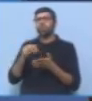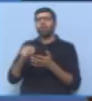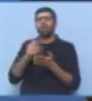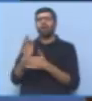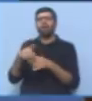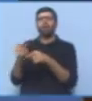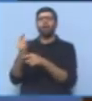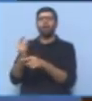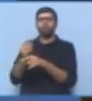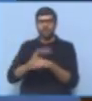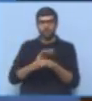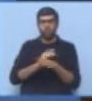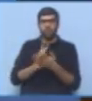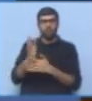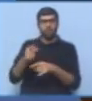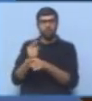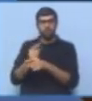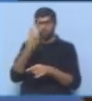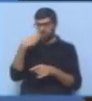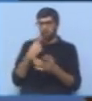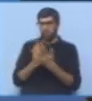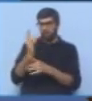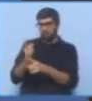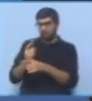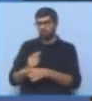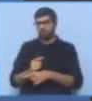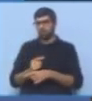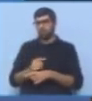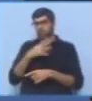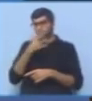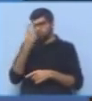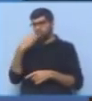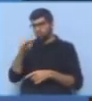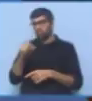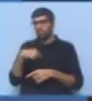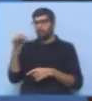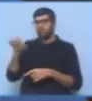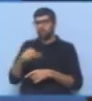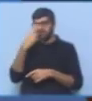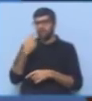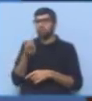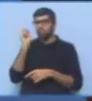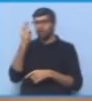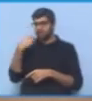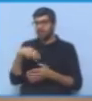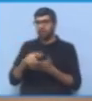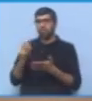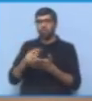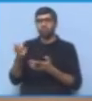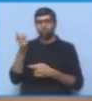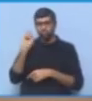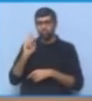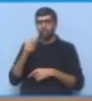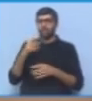vais ser sempre pecador, és cego, vais continuar a ser cego. E não disse a um cego, tu és pior do que cego, és cego, és coxo. Jesus